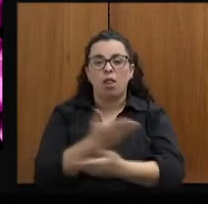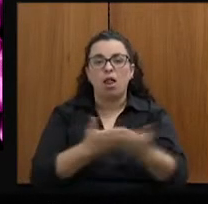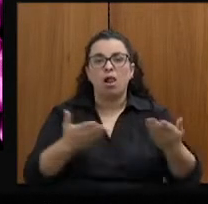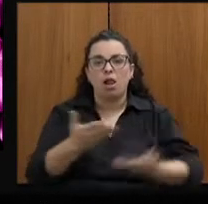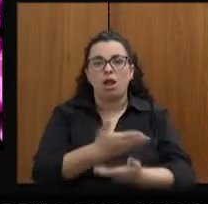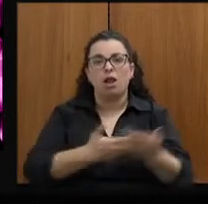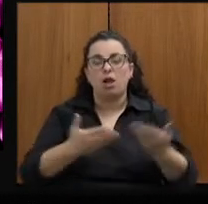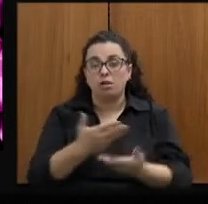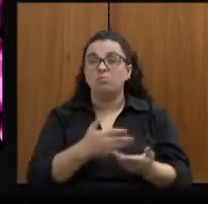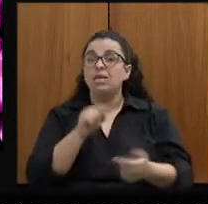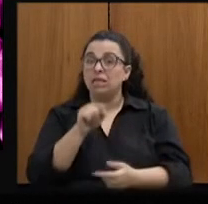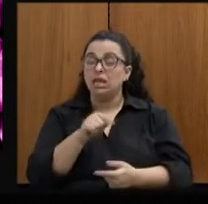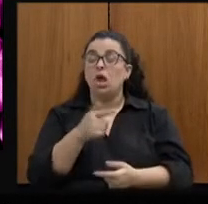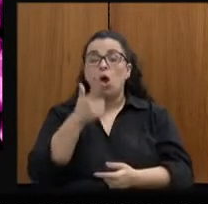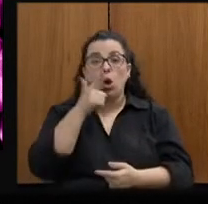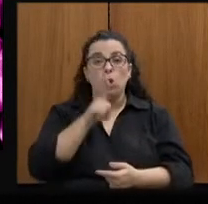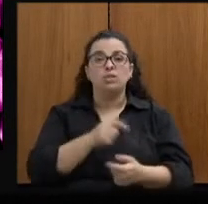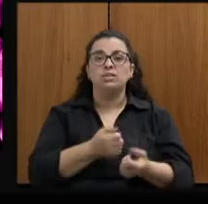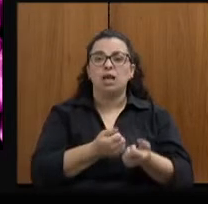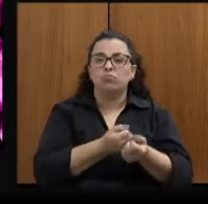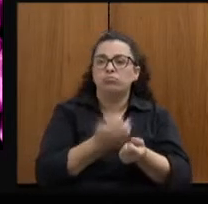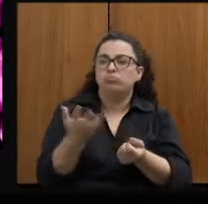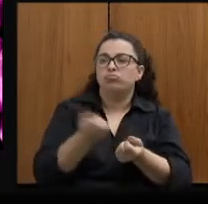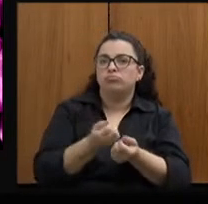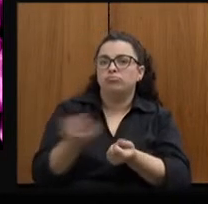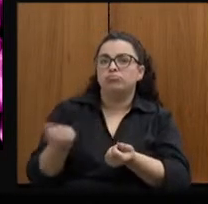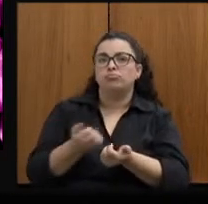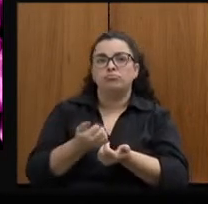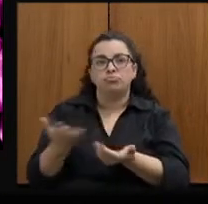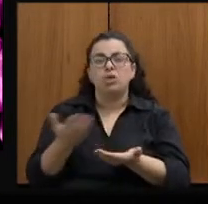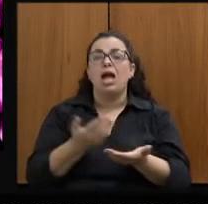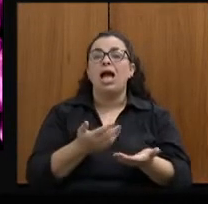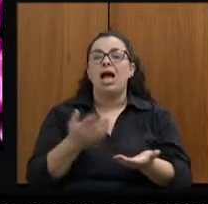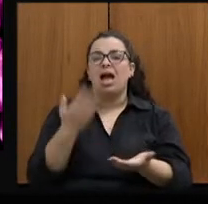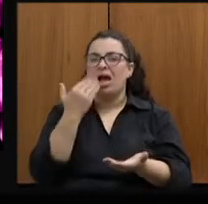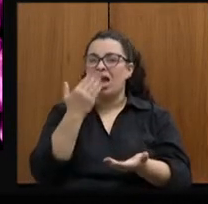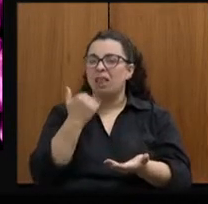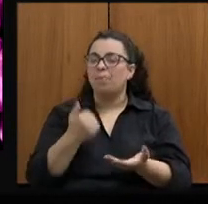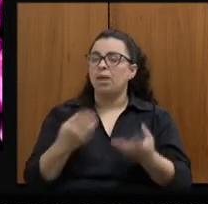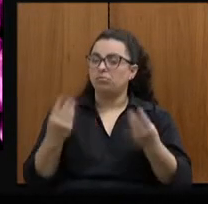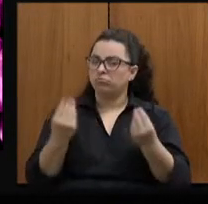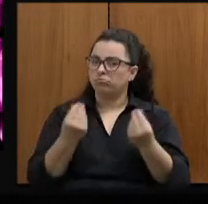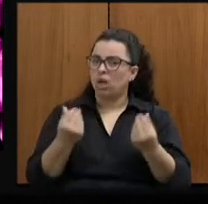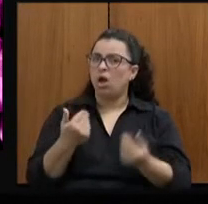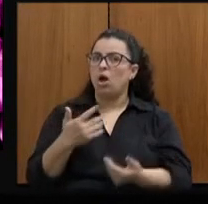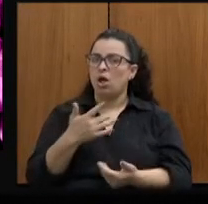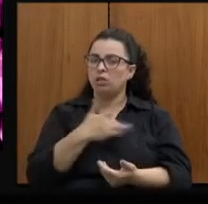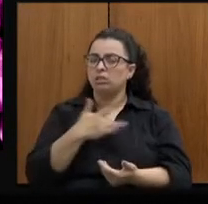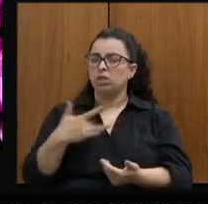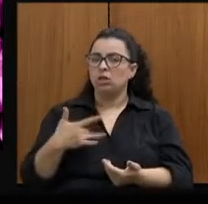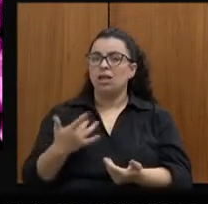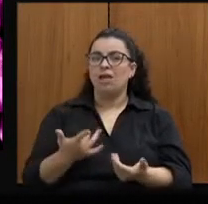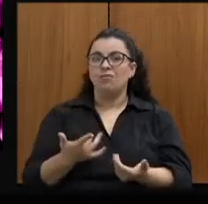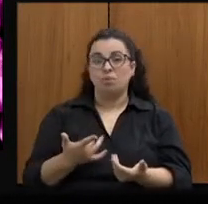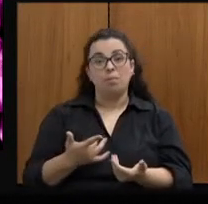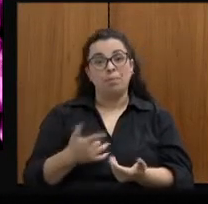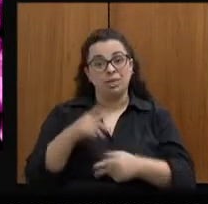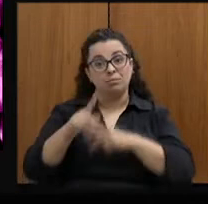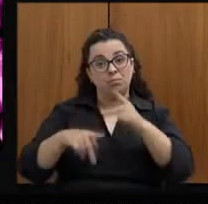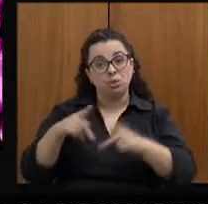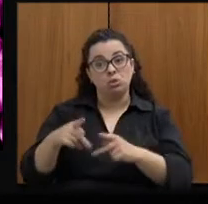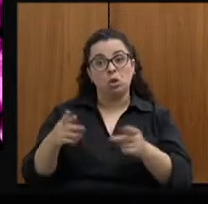isso, consegue distribuir alimentos de qualidade para as pessoas mais vulneráveis todos os dias. Então, é uma